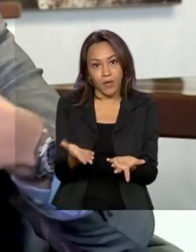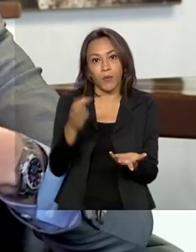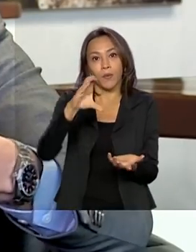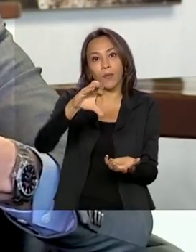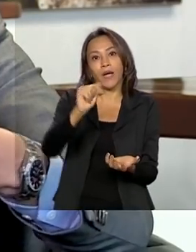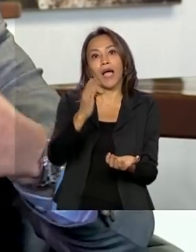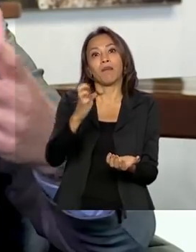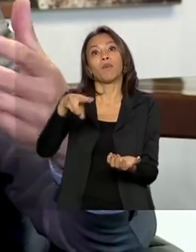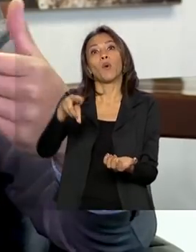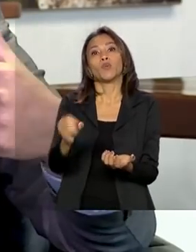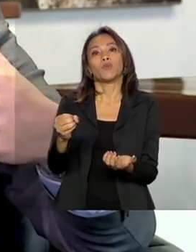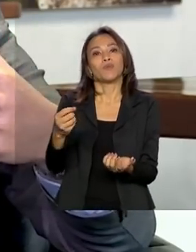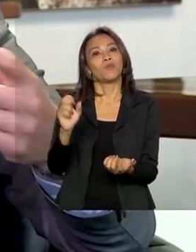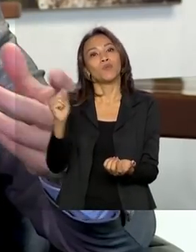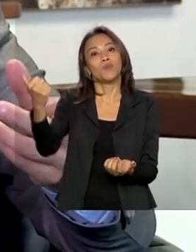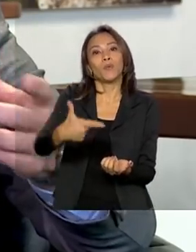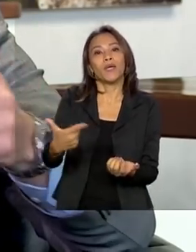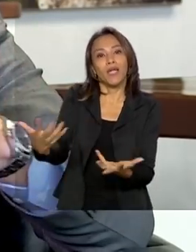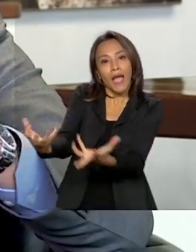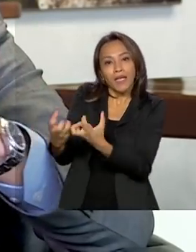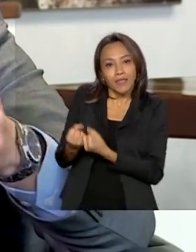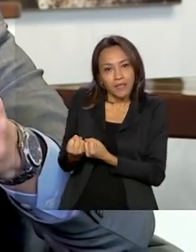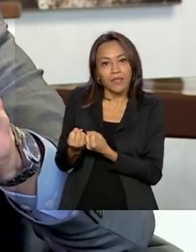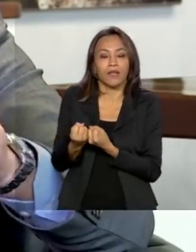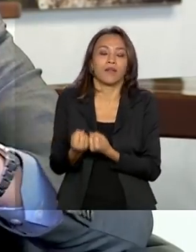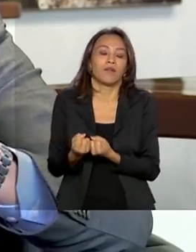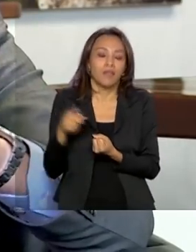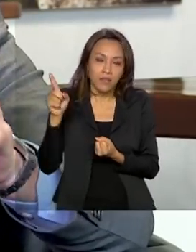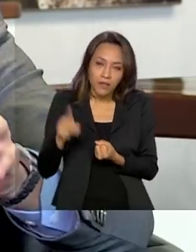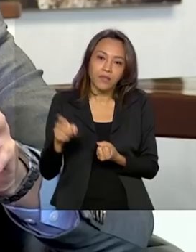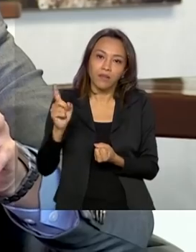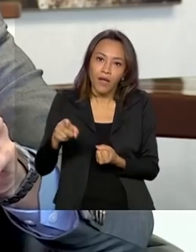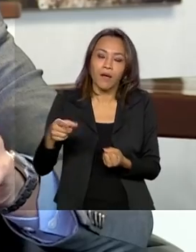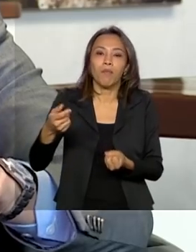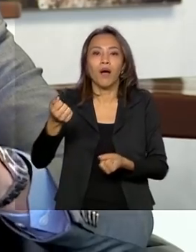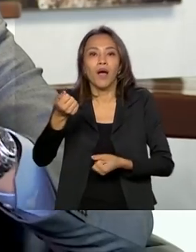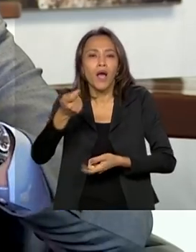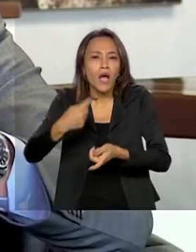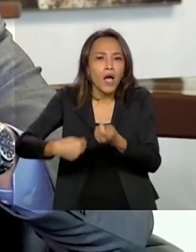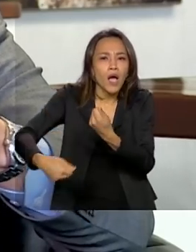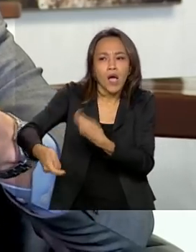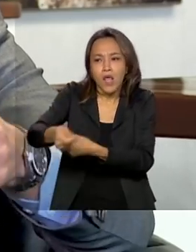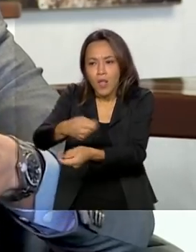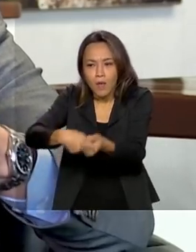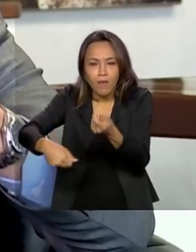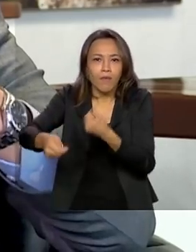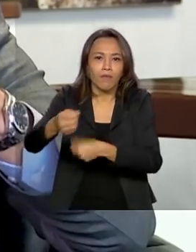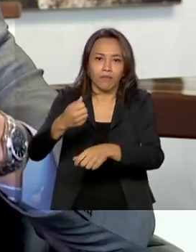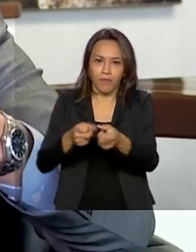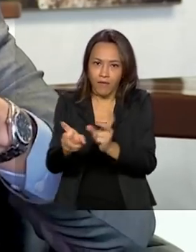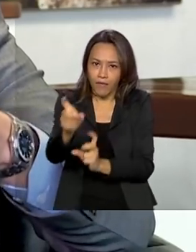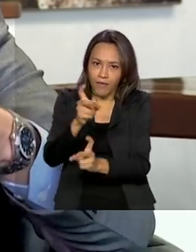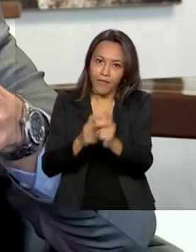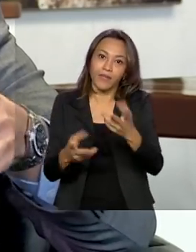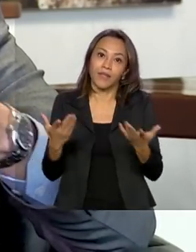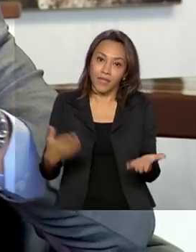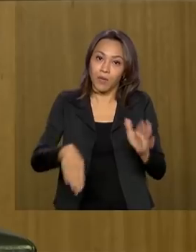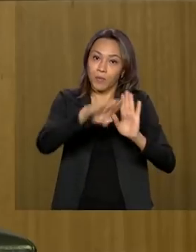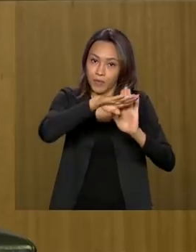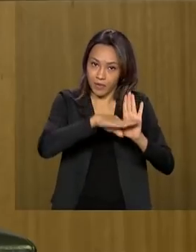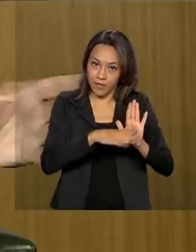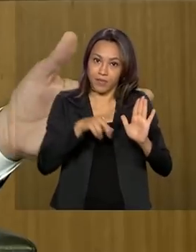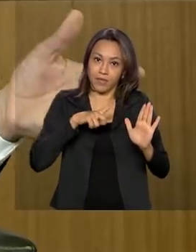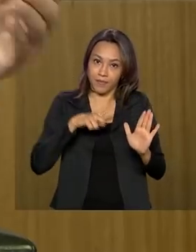está na lógica do mercado de carbono e das compensações de carbono, exatamente o que é o Floresta Mais